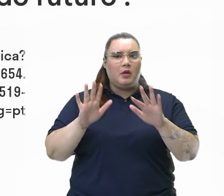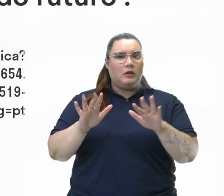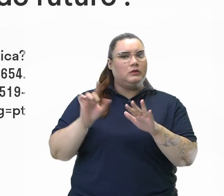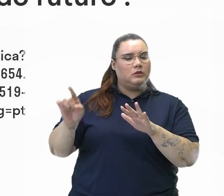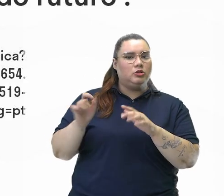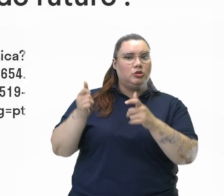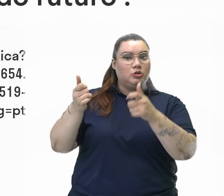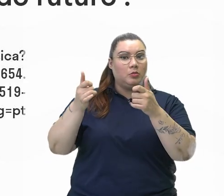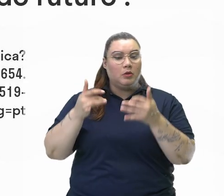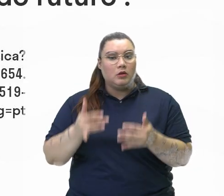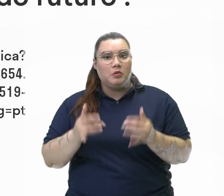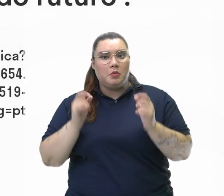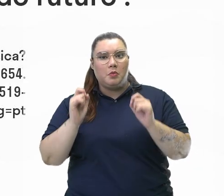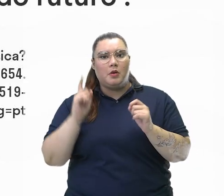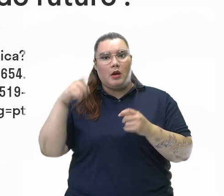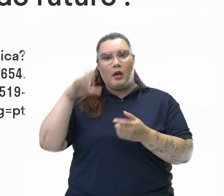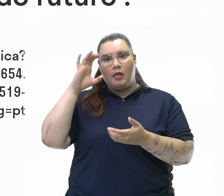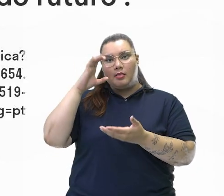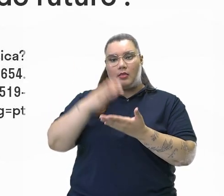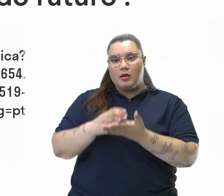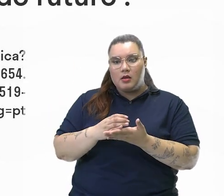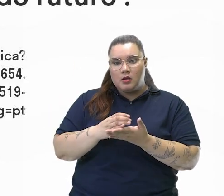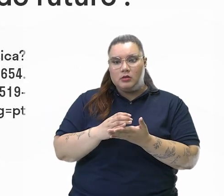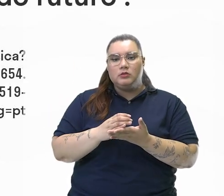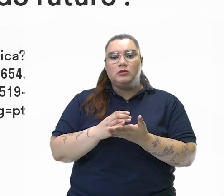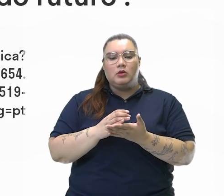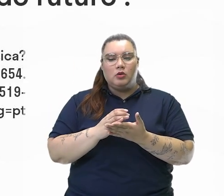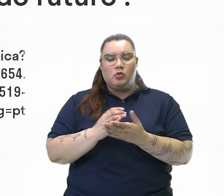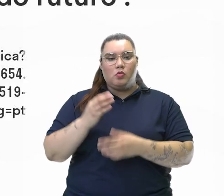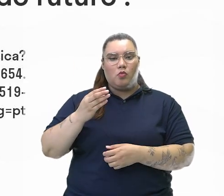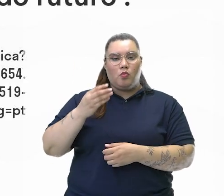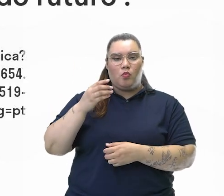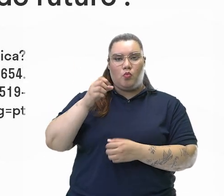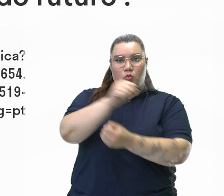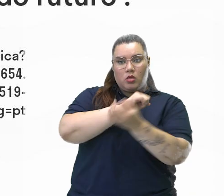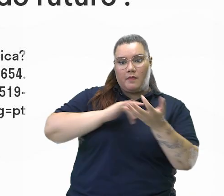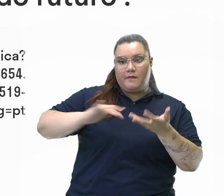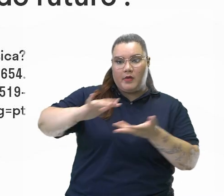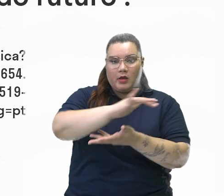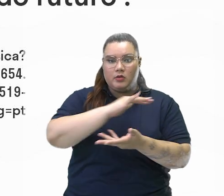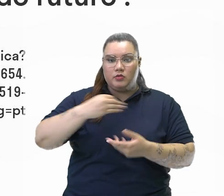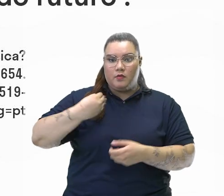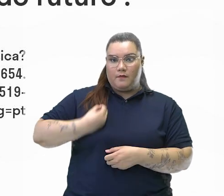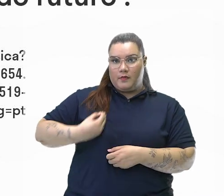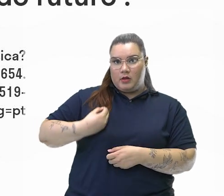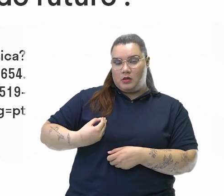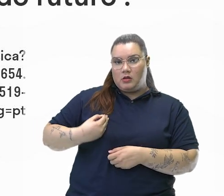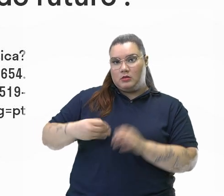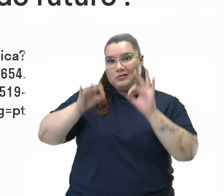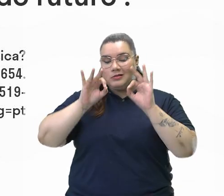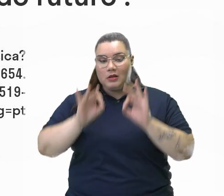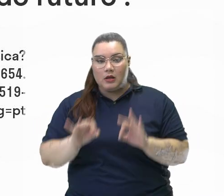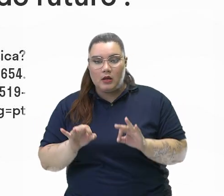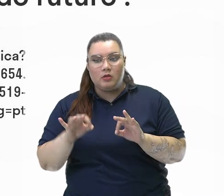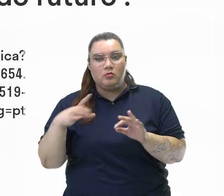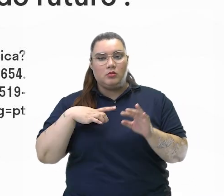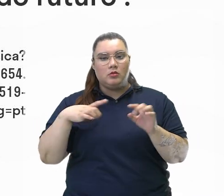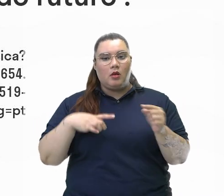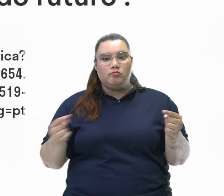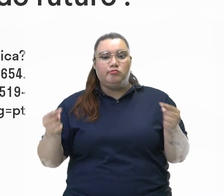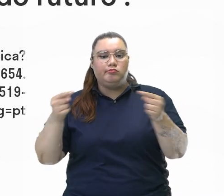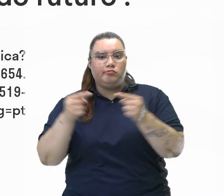de que o estado presente do universo fixa de maneira unívoca